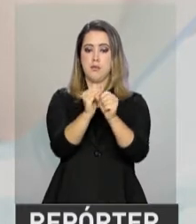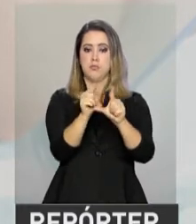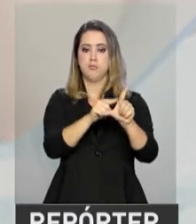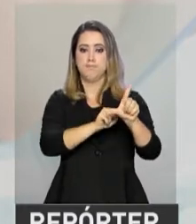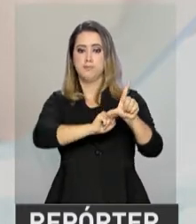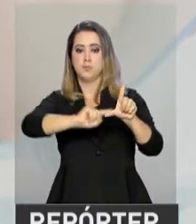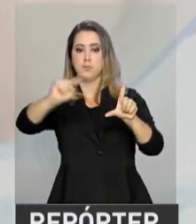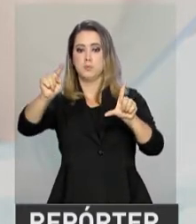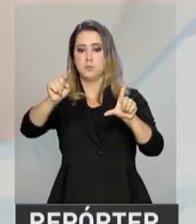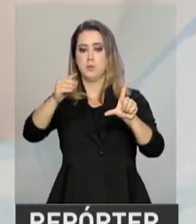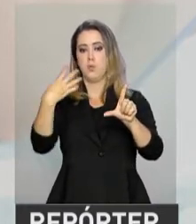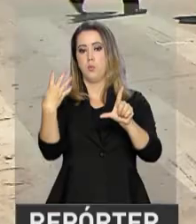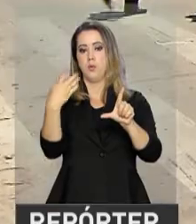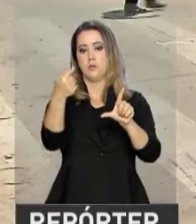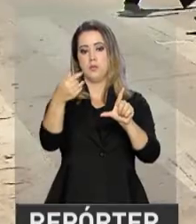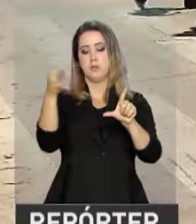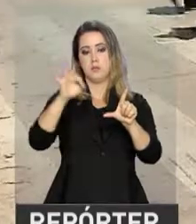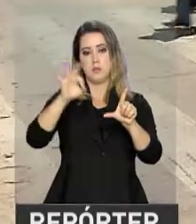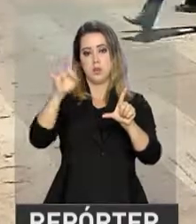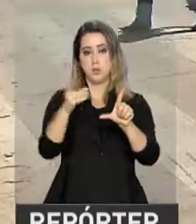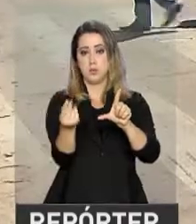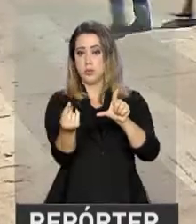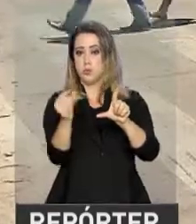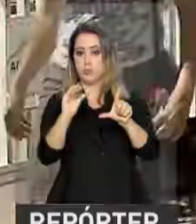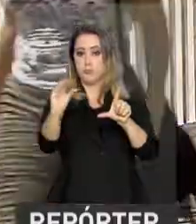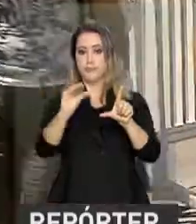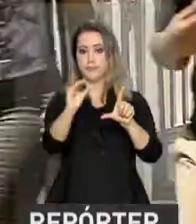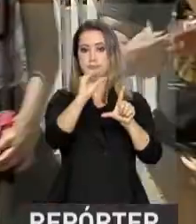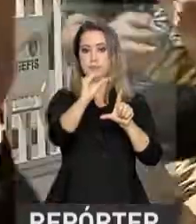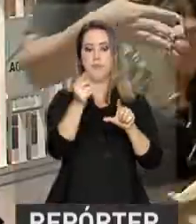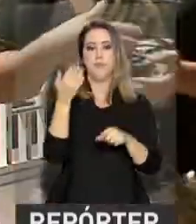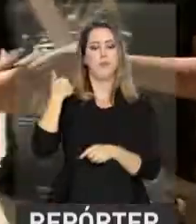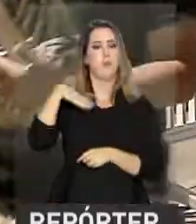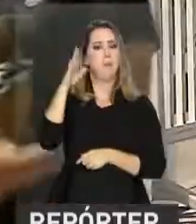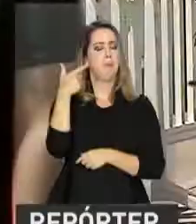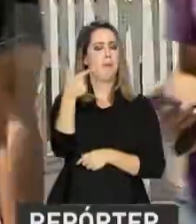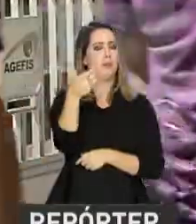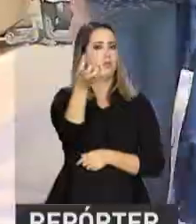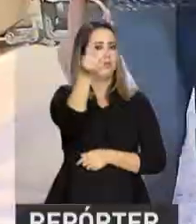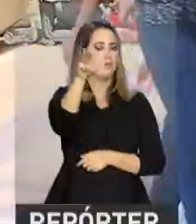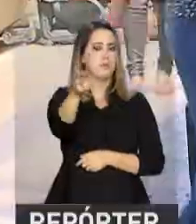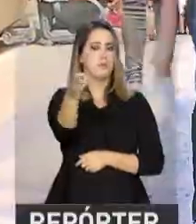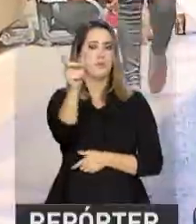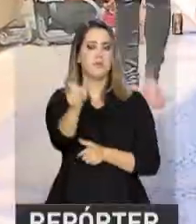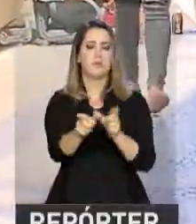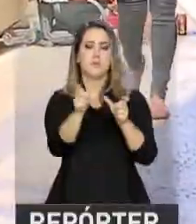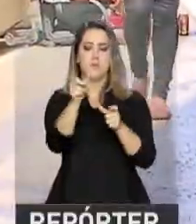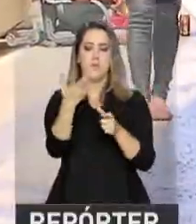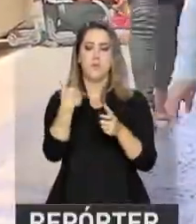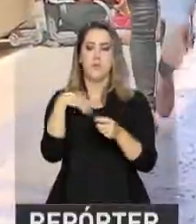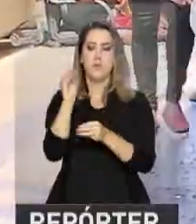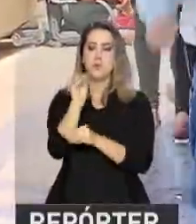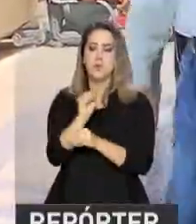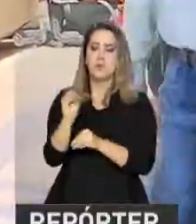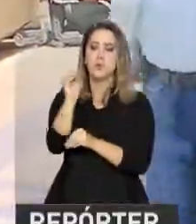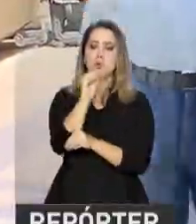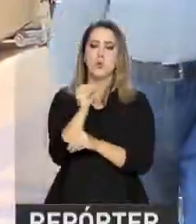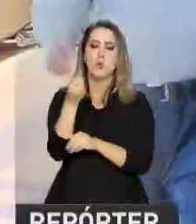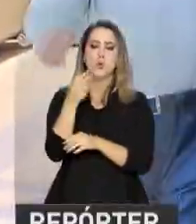em 47%. Nesse mesmo período, foram realizados mais de 26 milhões de procedimentos em